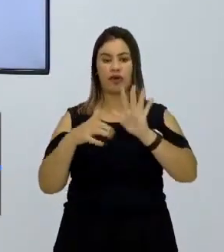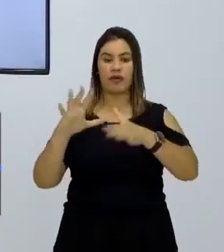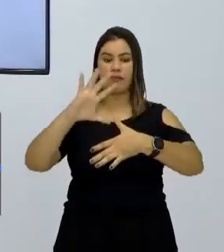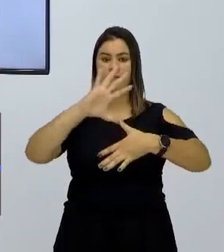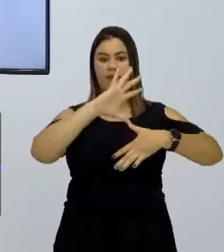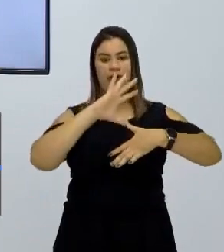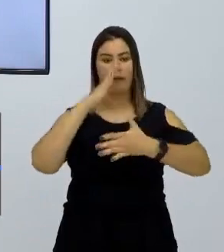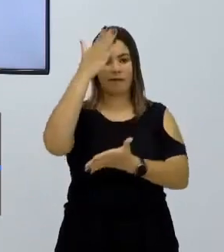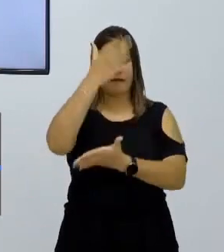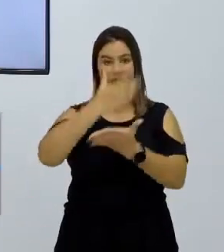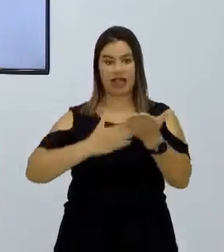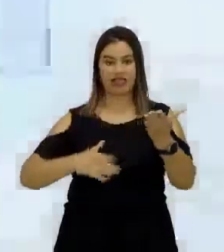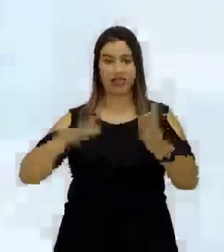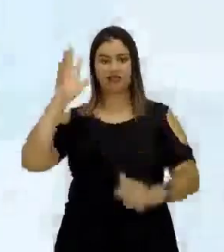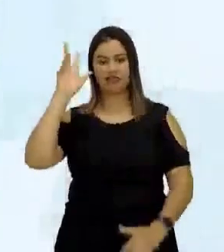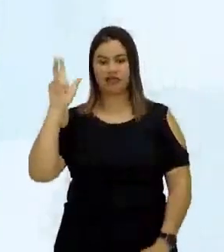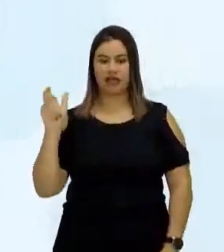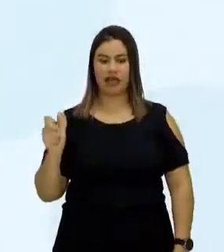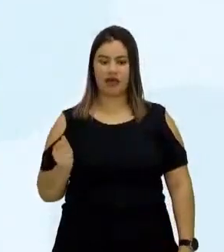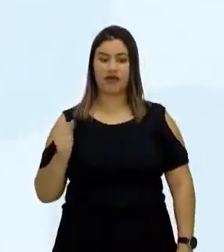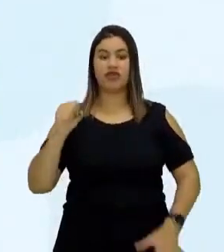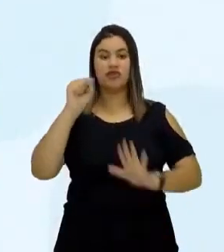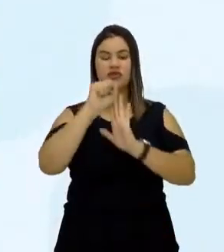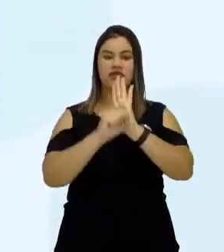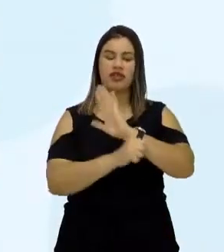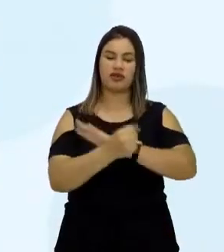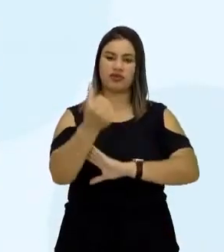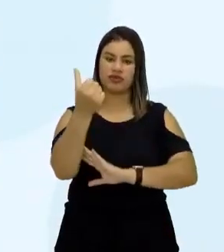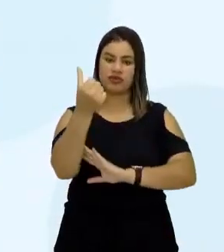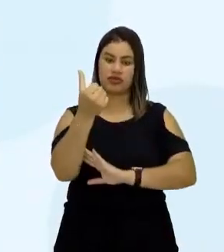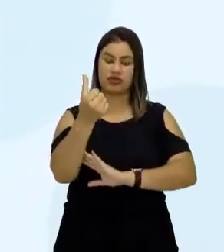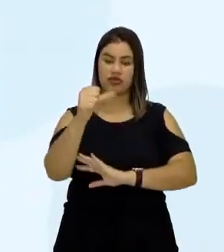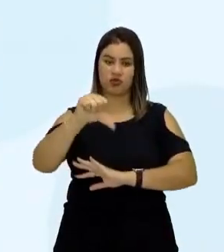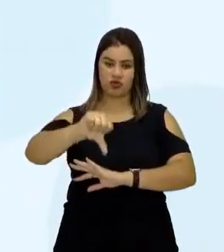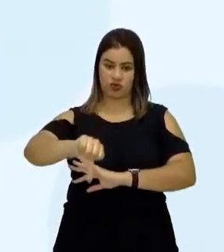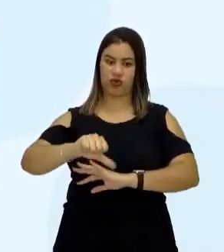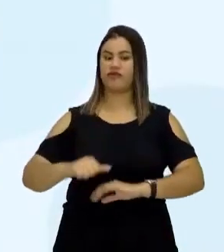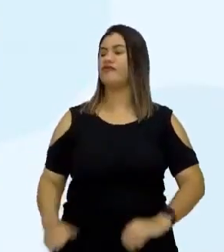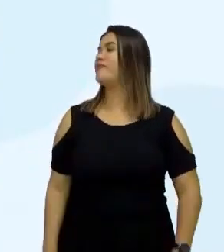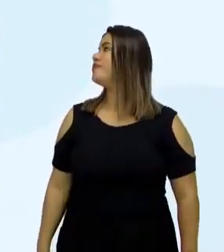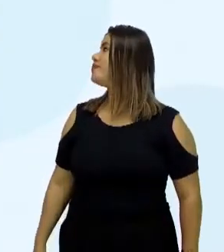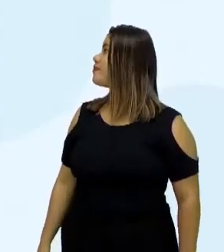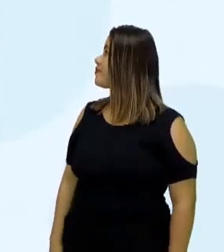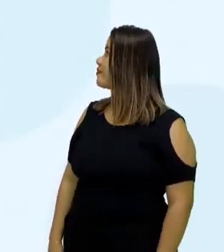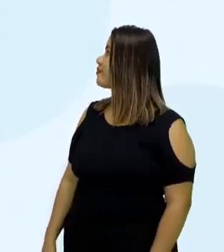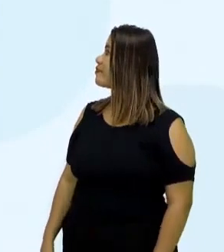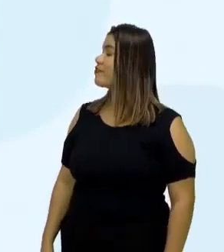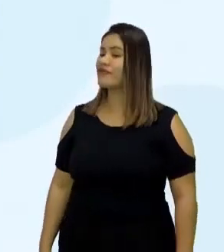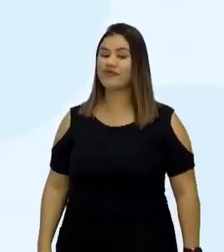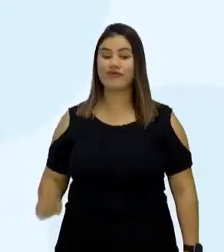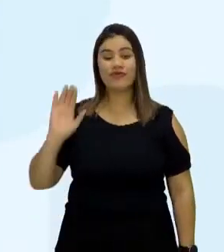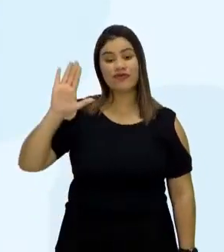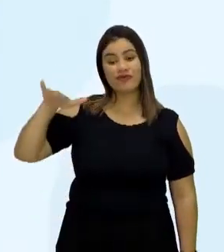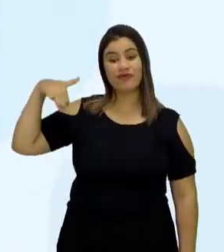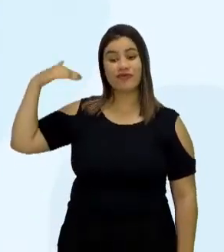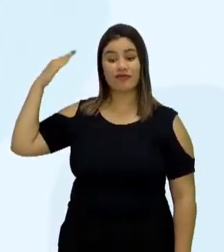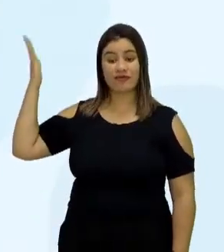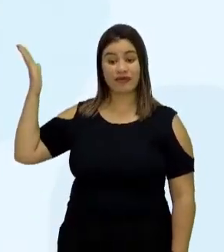vocês da partilha da África no século XIX. Então, nós temos aí em 1880, né,